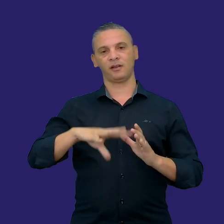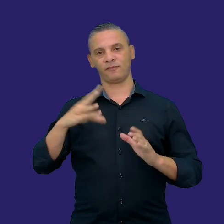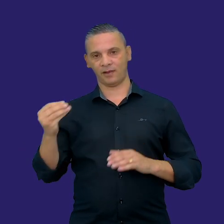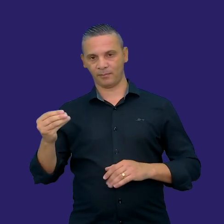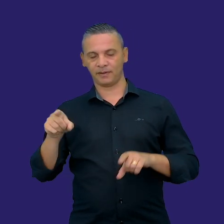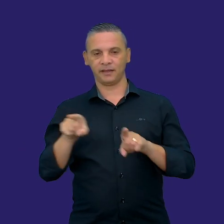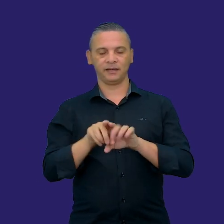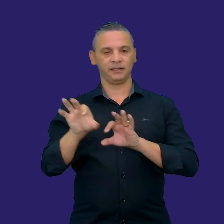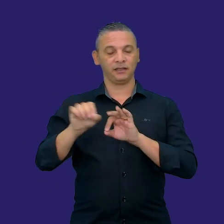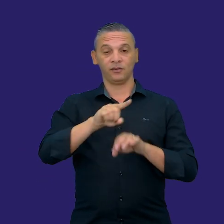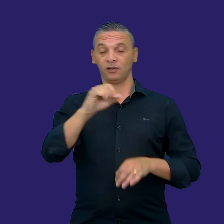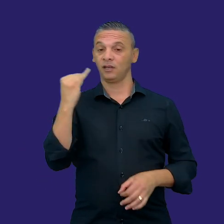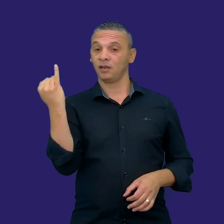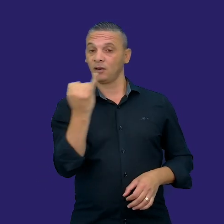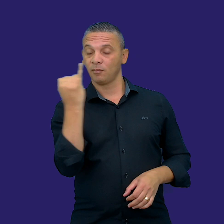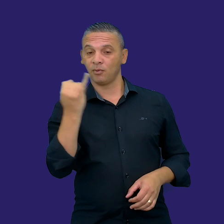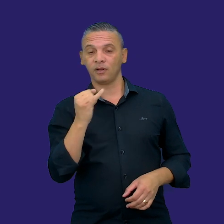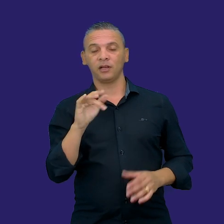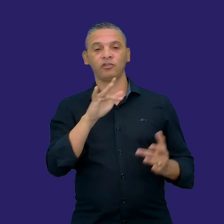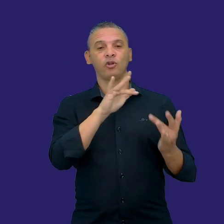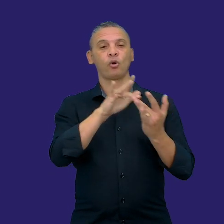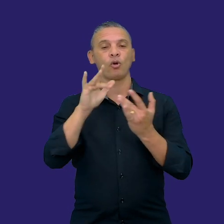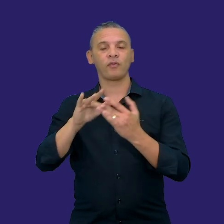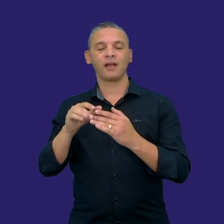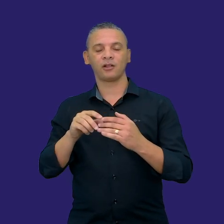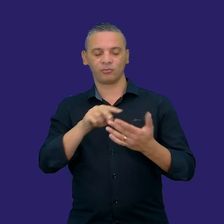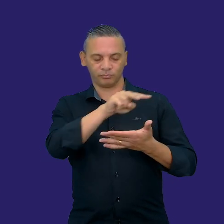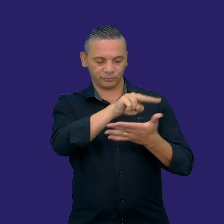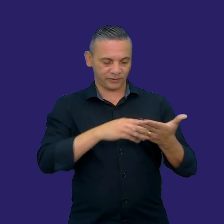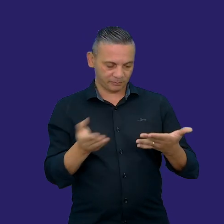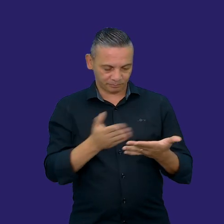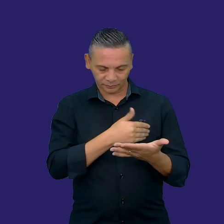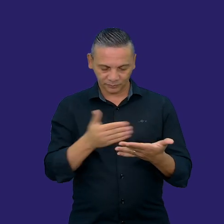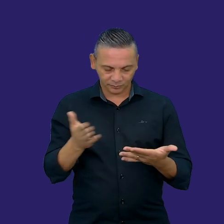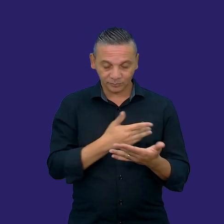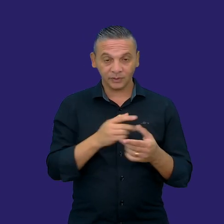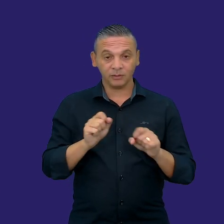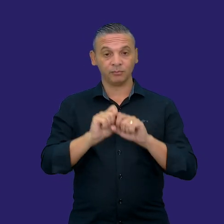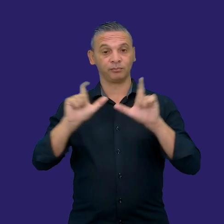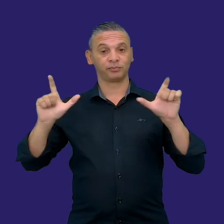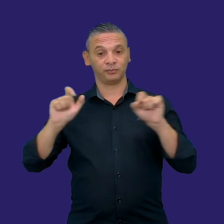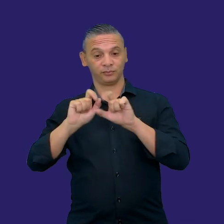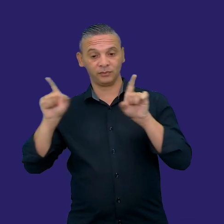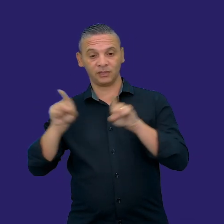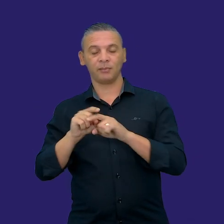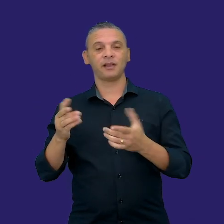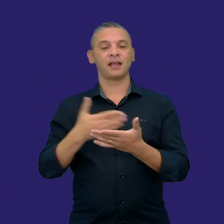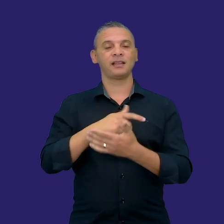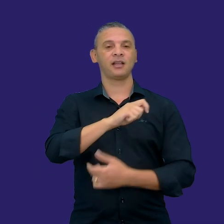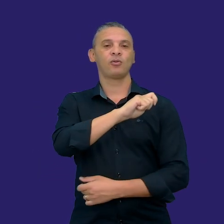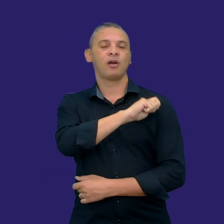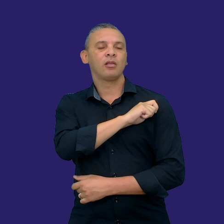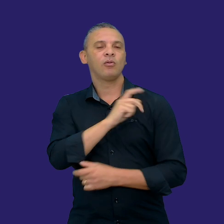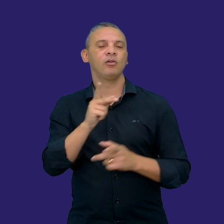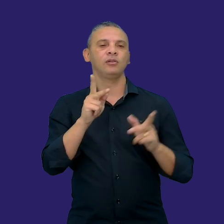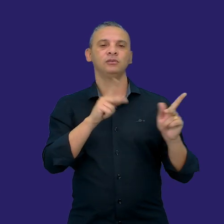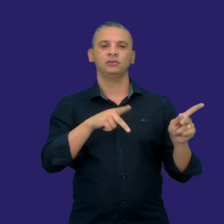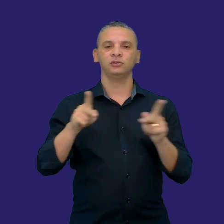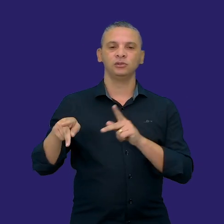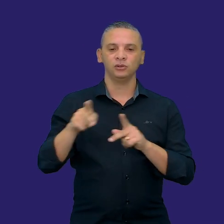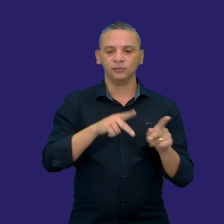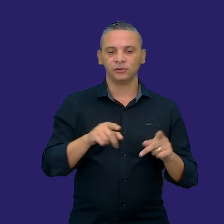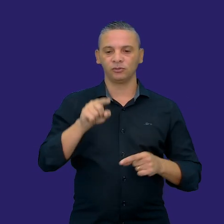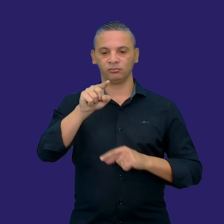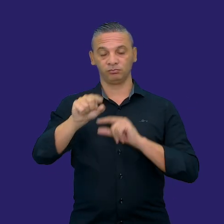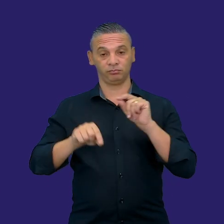vocês acessem, que vocês tenham contato com esse material. Consulte também o caderno do aluno, o caderno do professor, para que